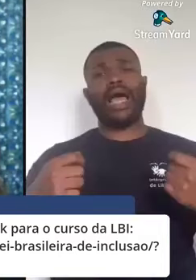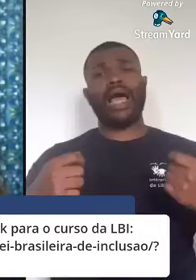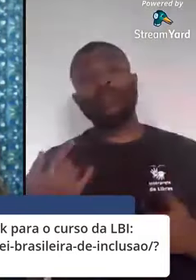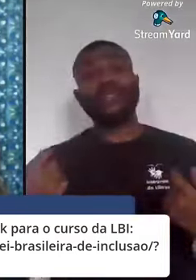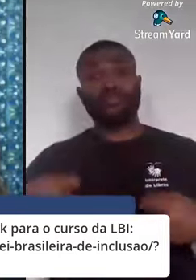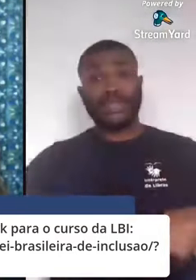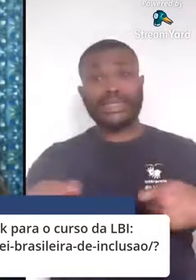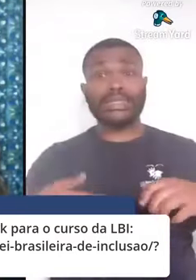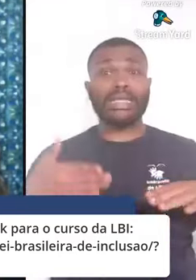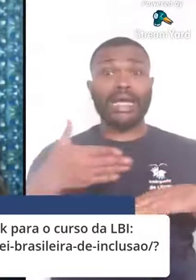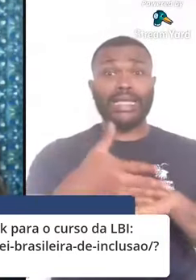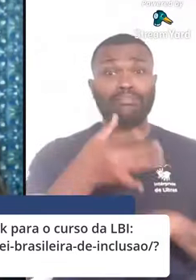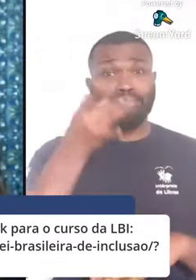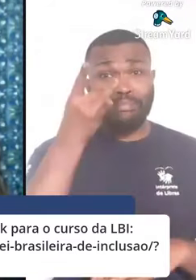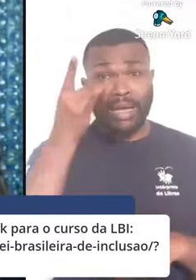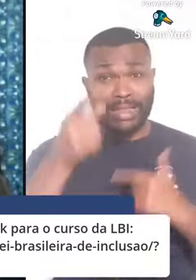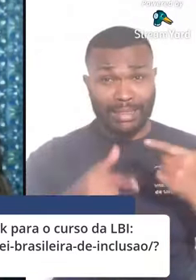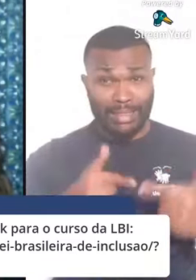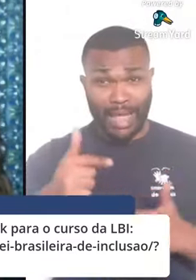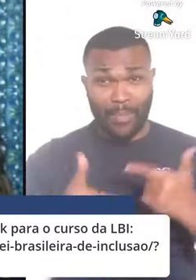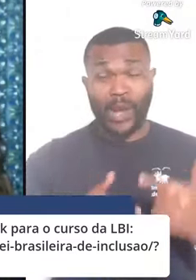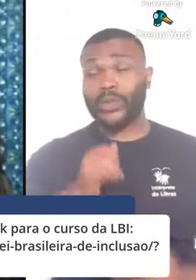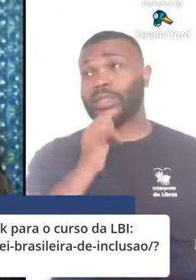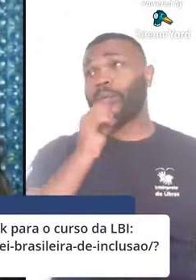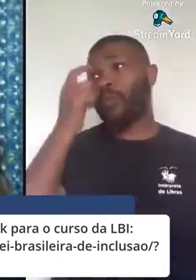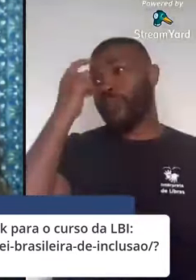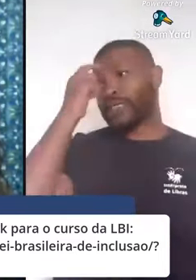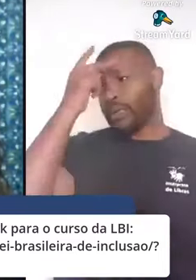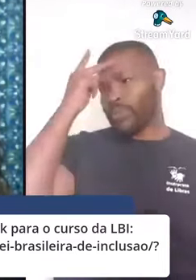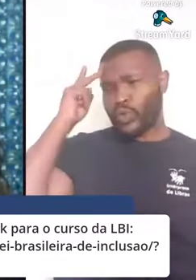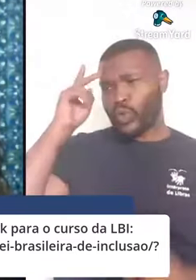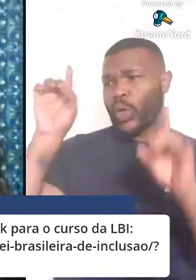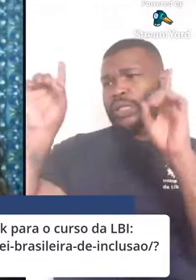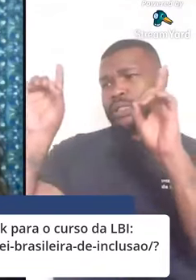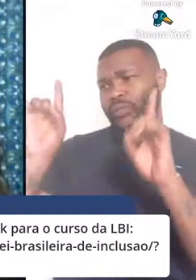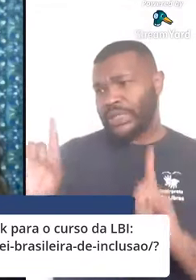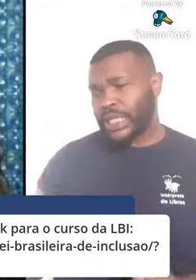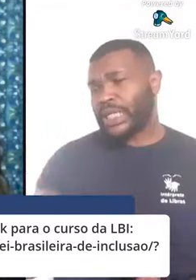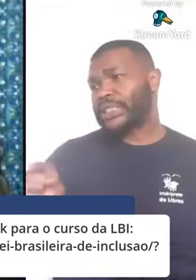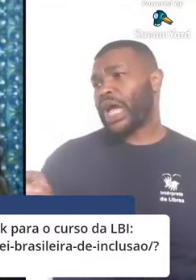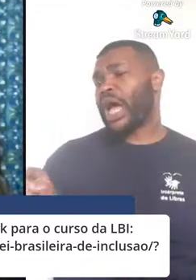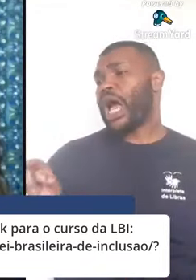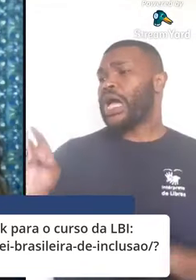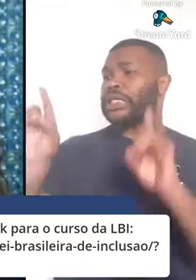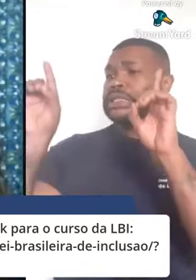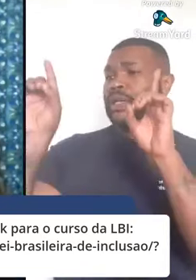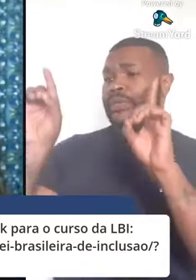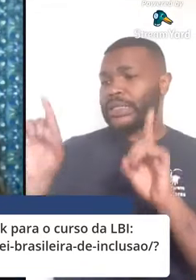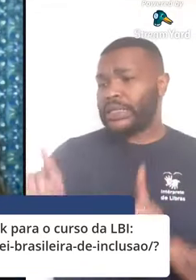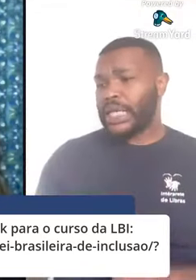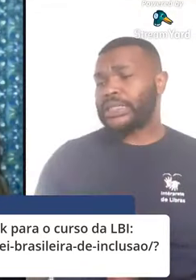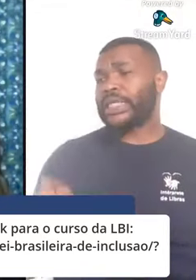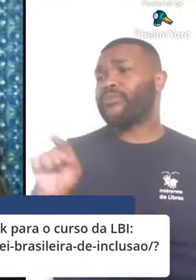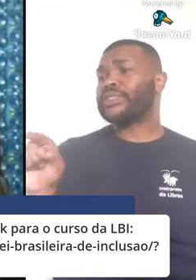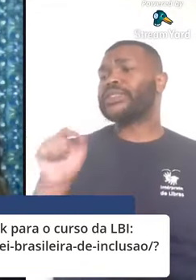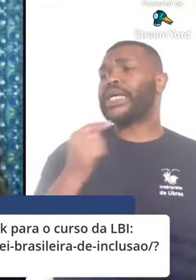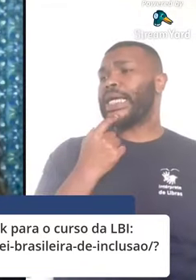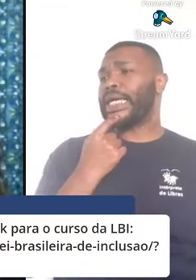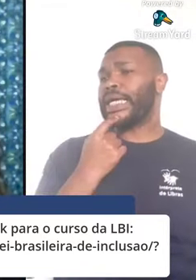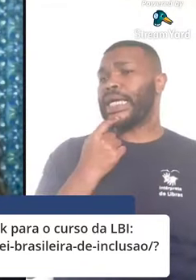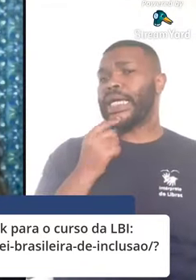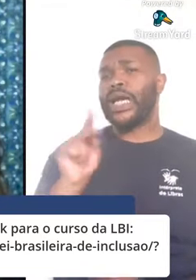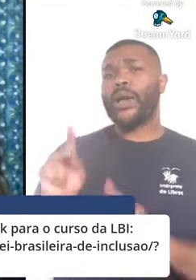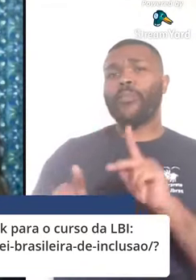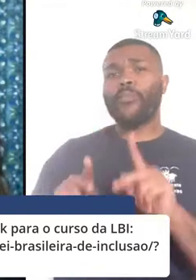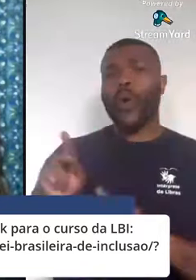é achar que a pessoa com deficiência, só pelo fato dela ter uma deficiência, ela é um público de